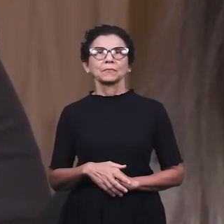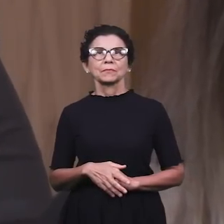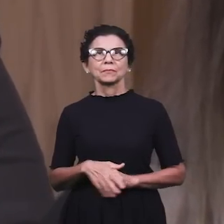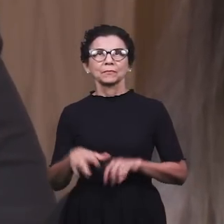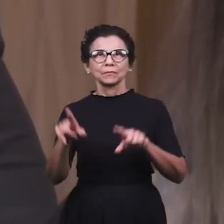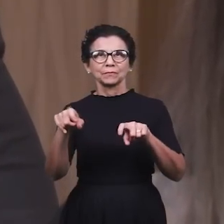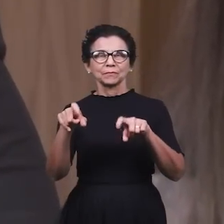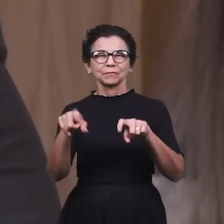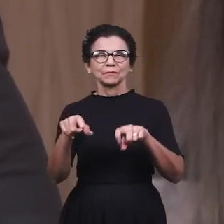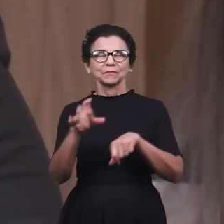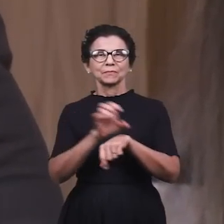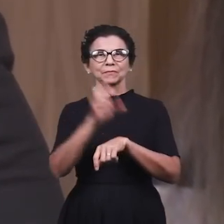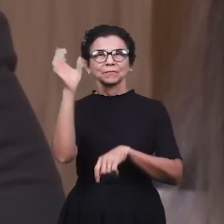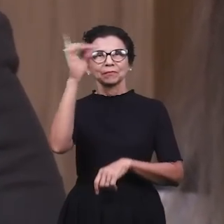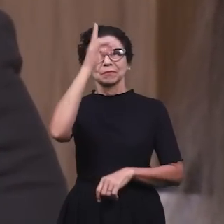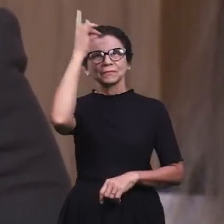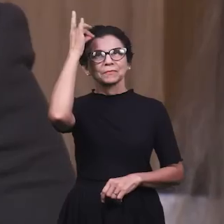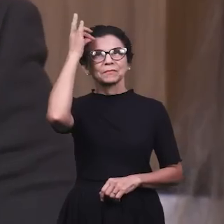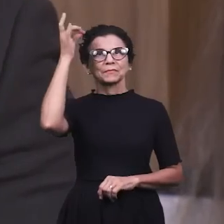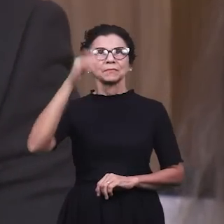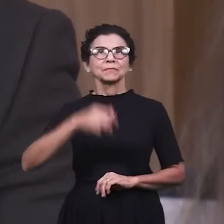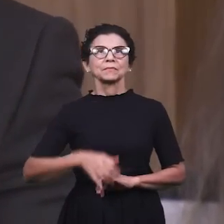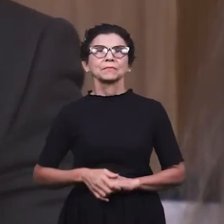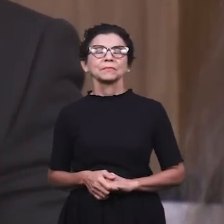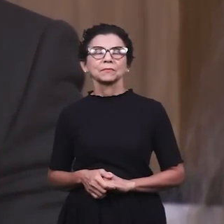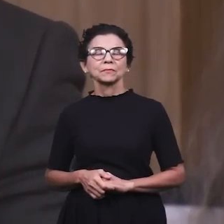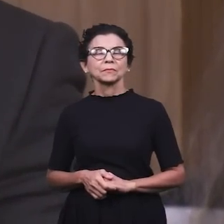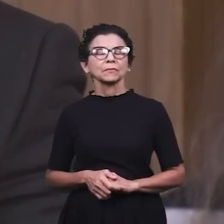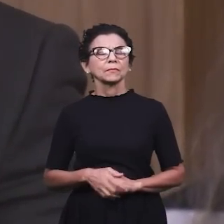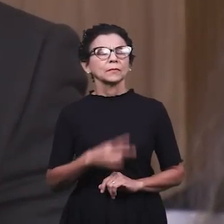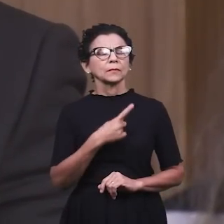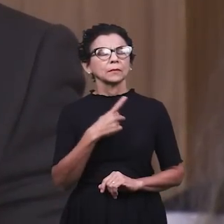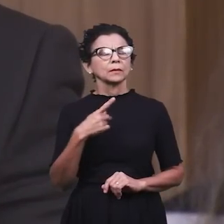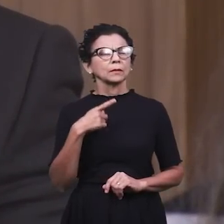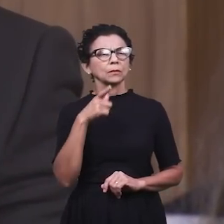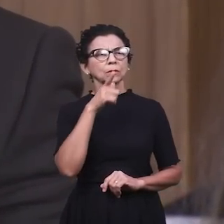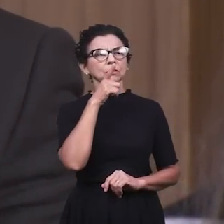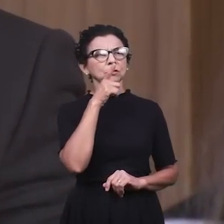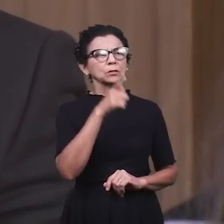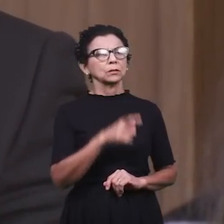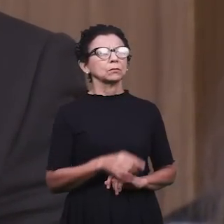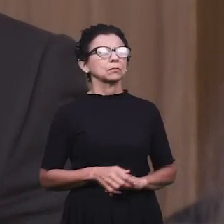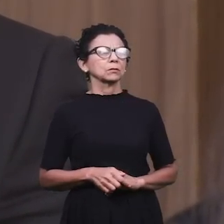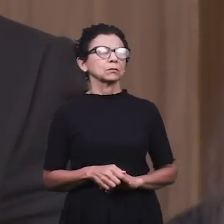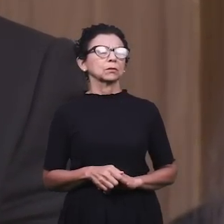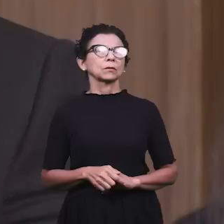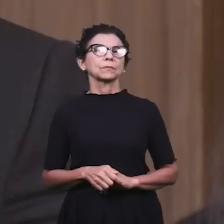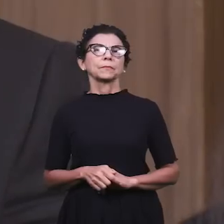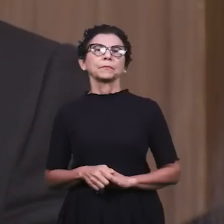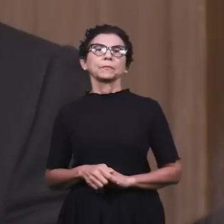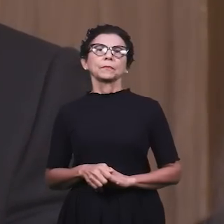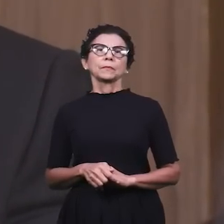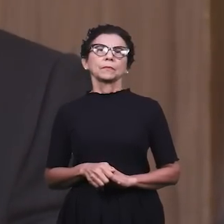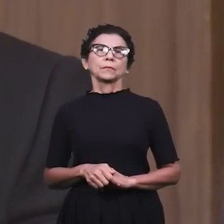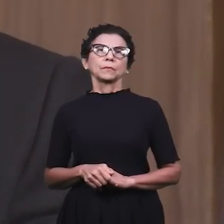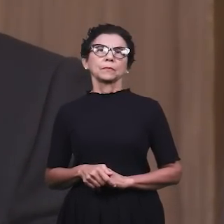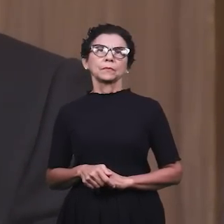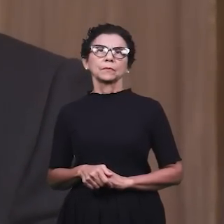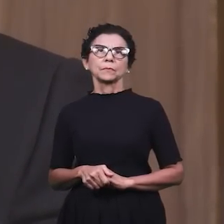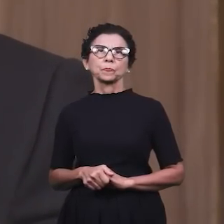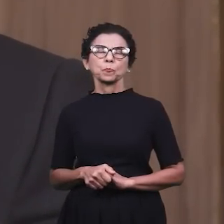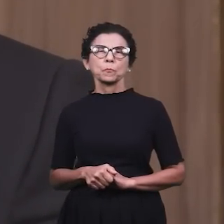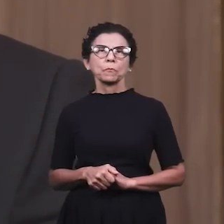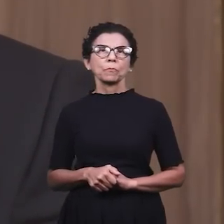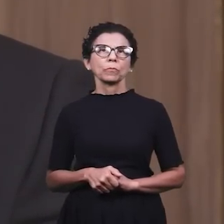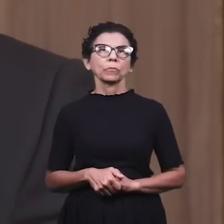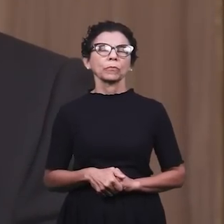E a minha pergunta é o seguinte, pastor Gilson, como deve ser administrado o dom de ciência